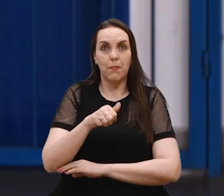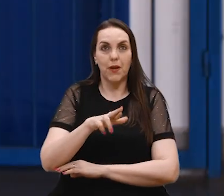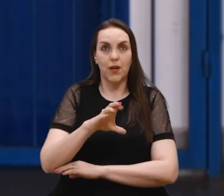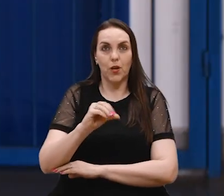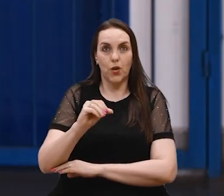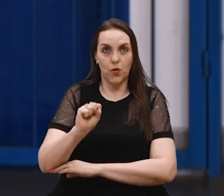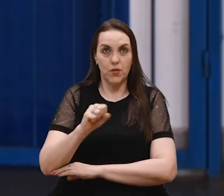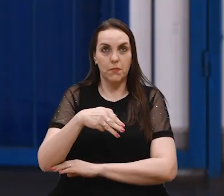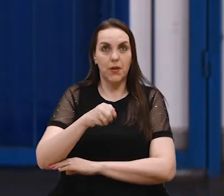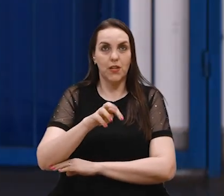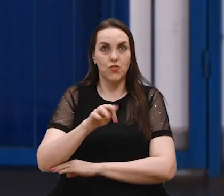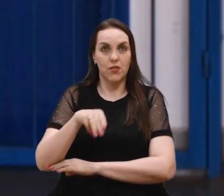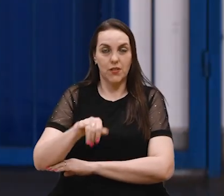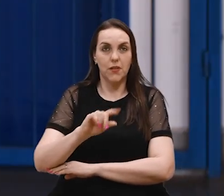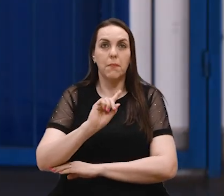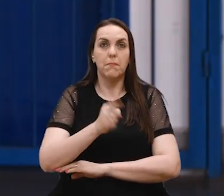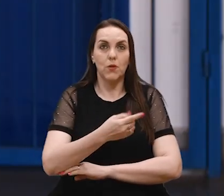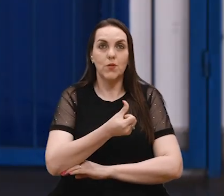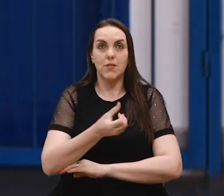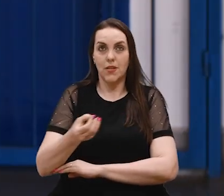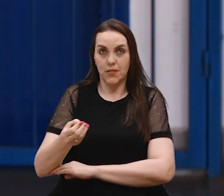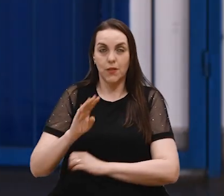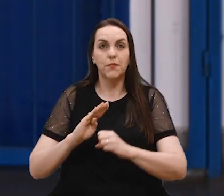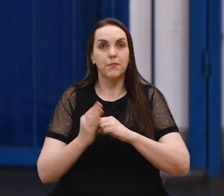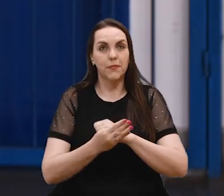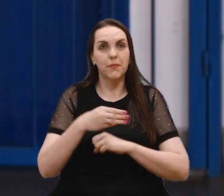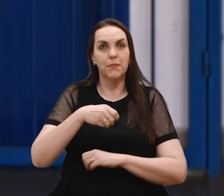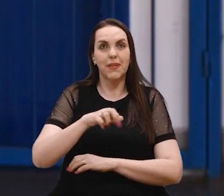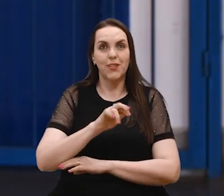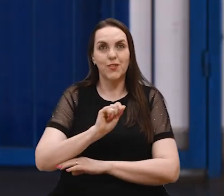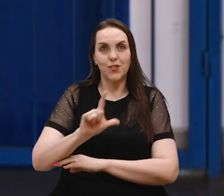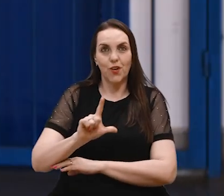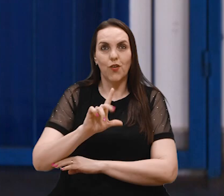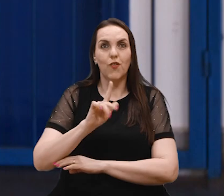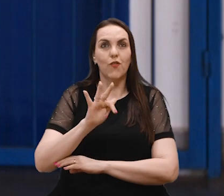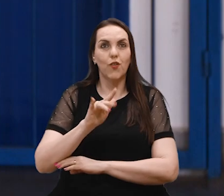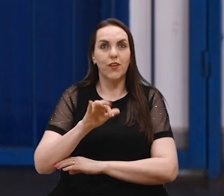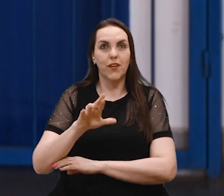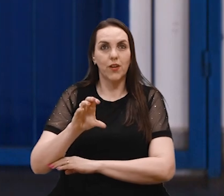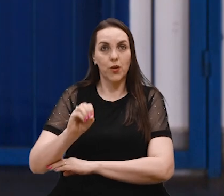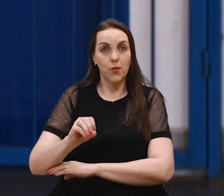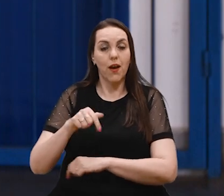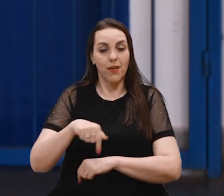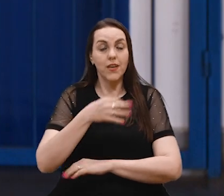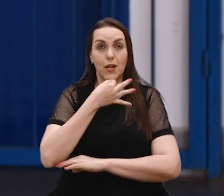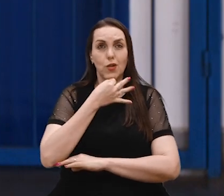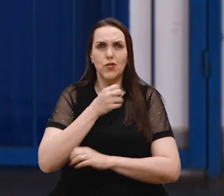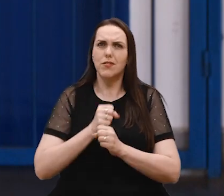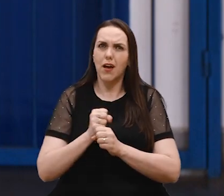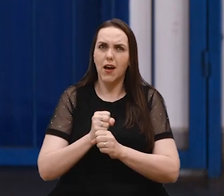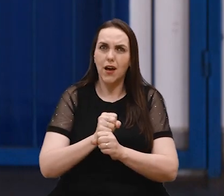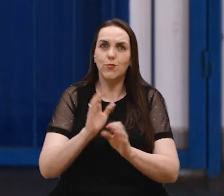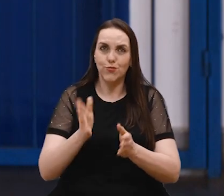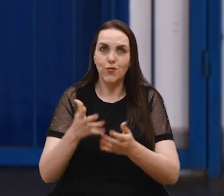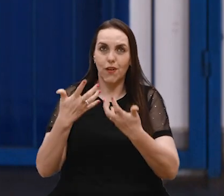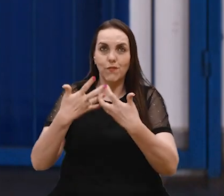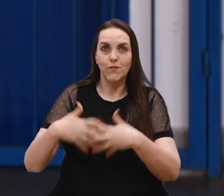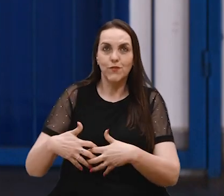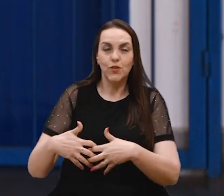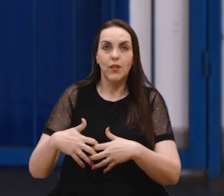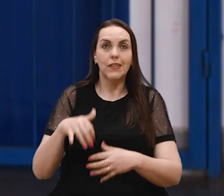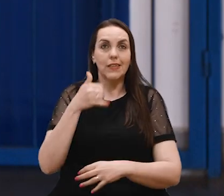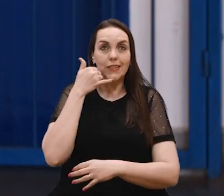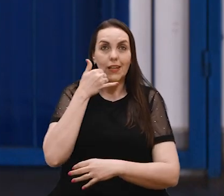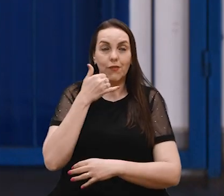Martini, 1600, bairro Marechal Floriano. Funciona aqui em Caxias do Sul há muitos anos e o telefone de contato é